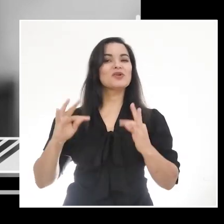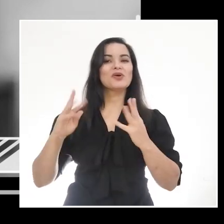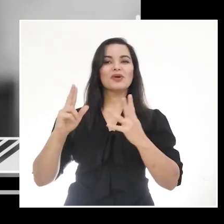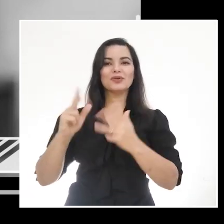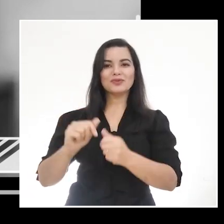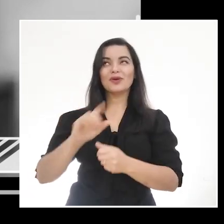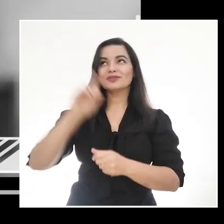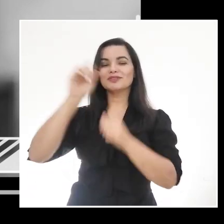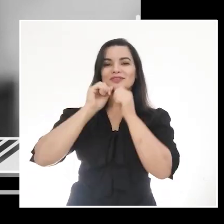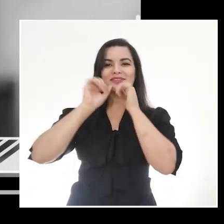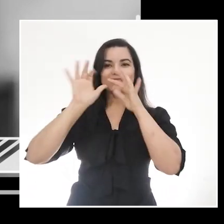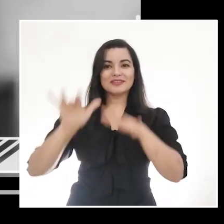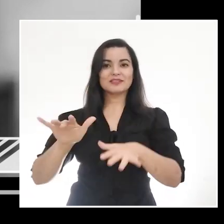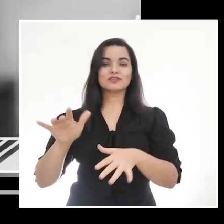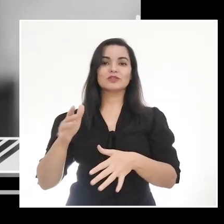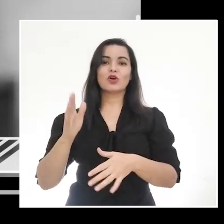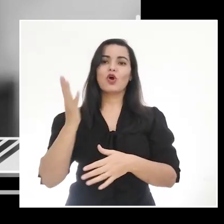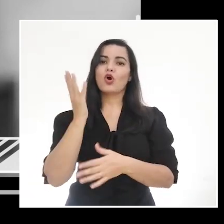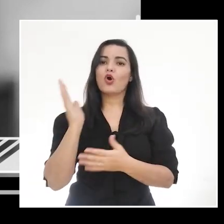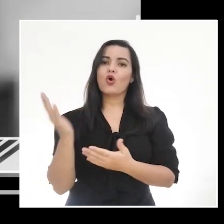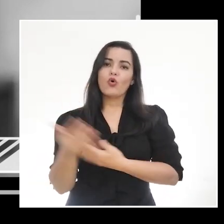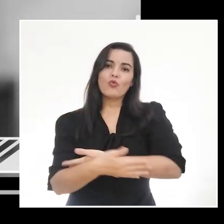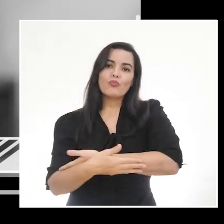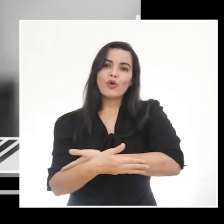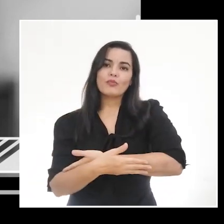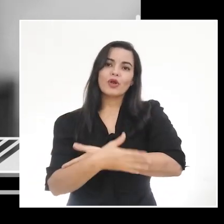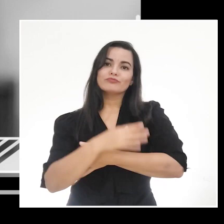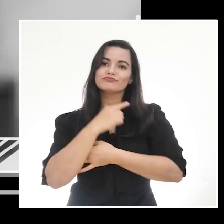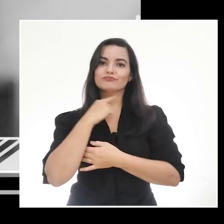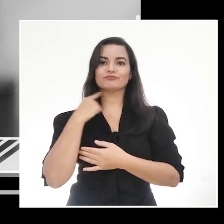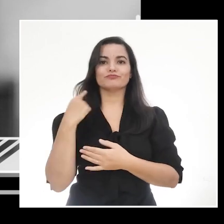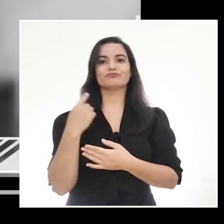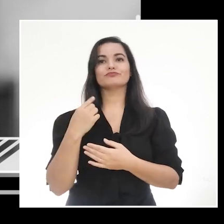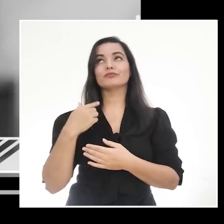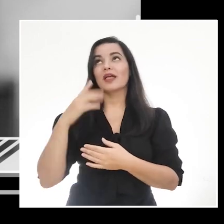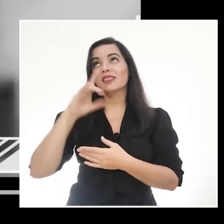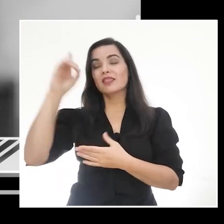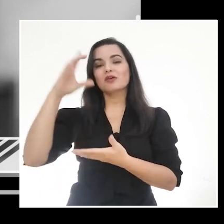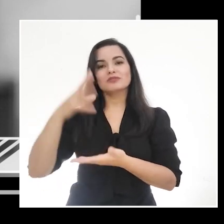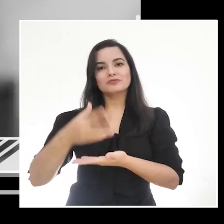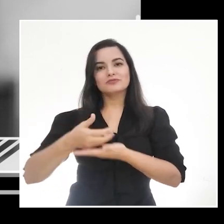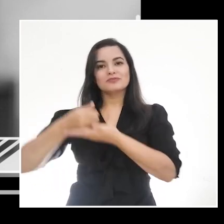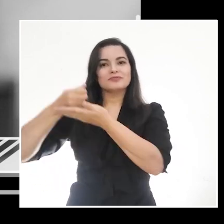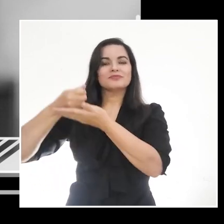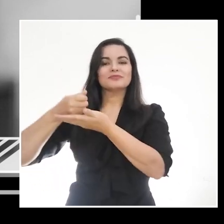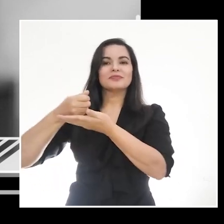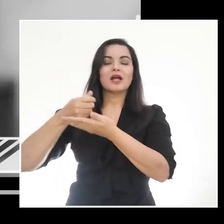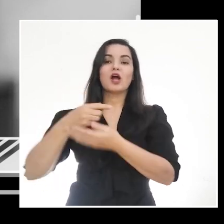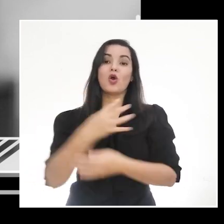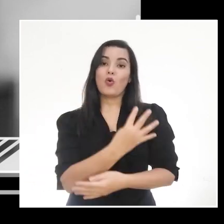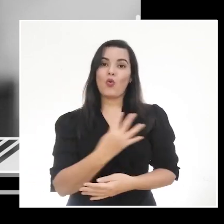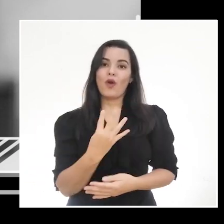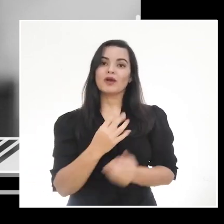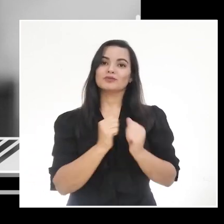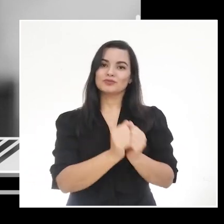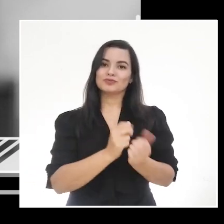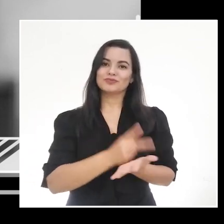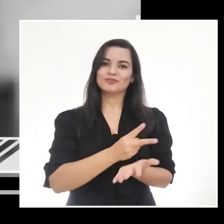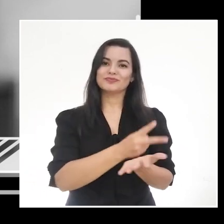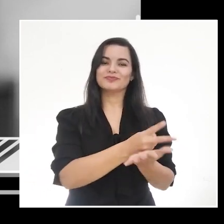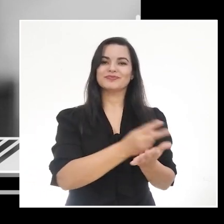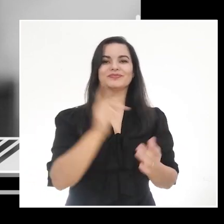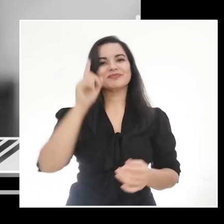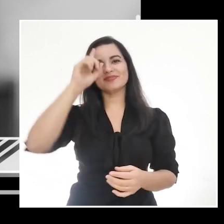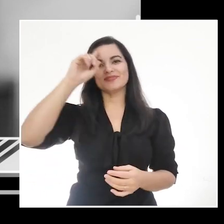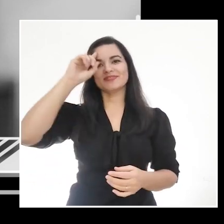filhos. 5 filhos, isso mesmo que você ouviu. Todos abençoados em Deus, o caçulinha Deus levou já está com ele. Os outros